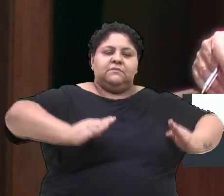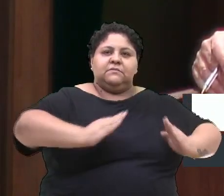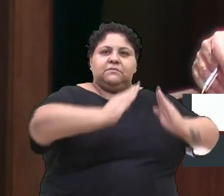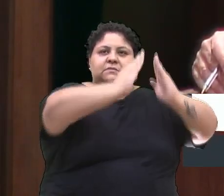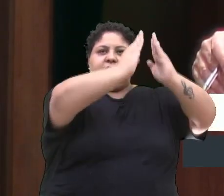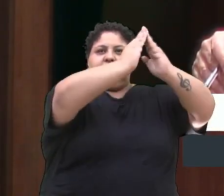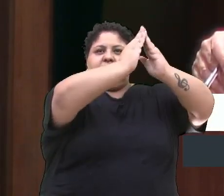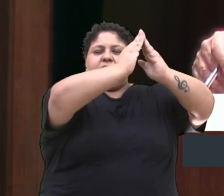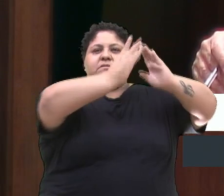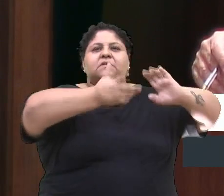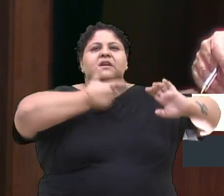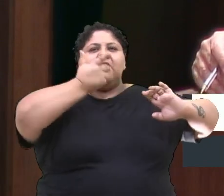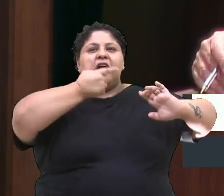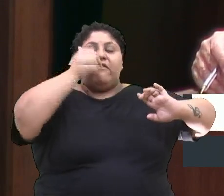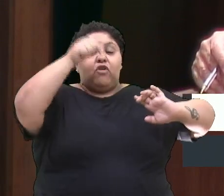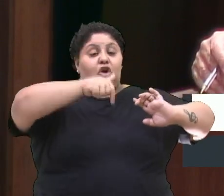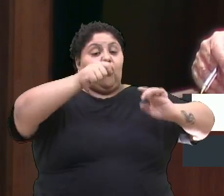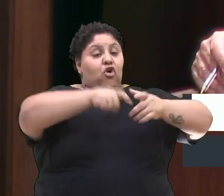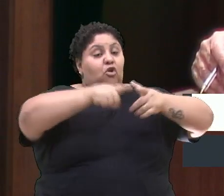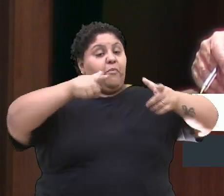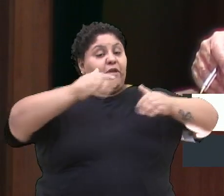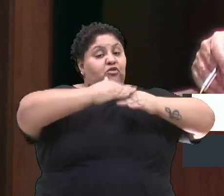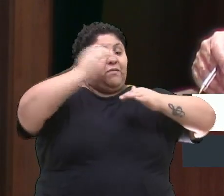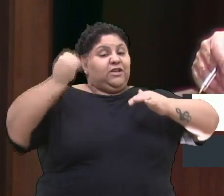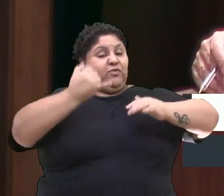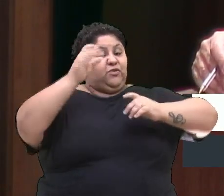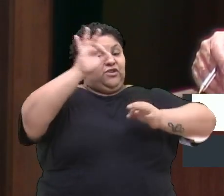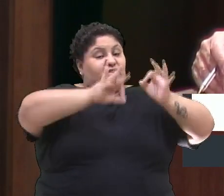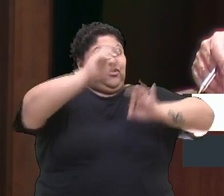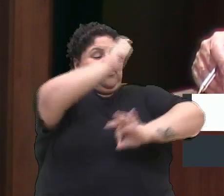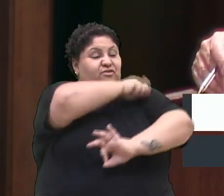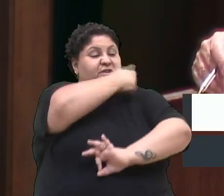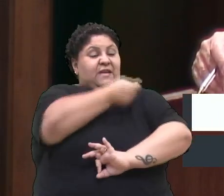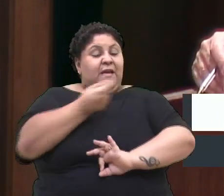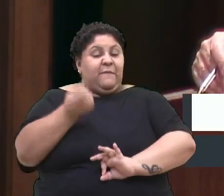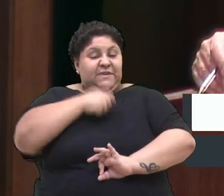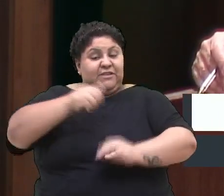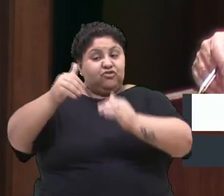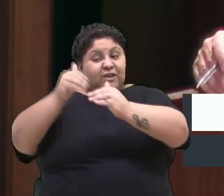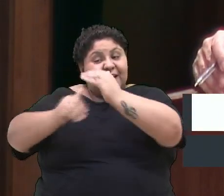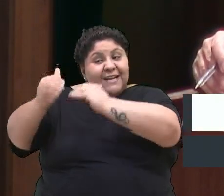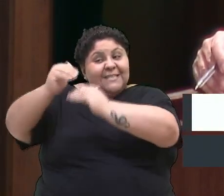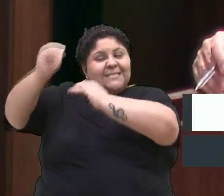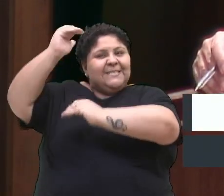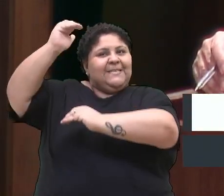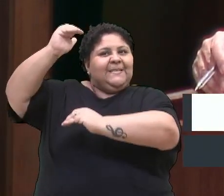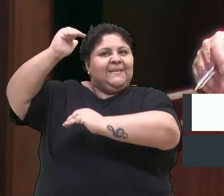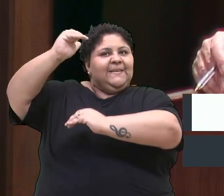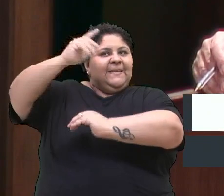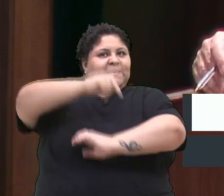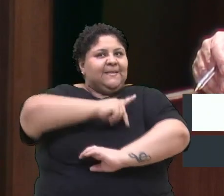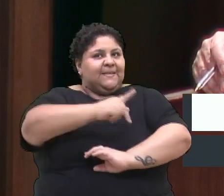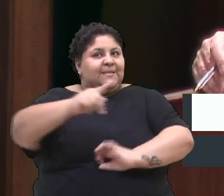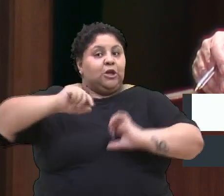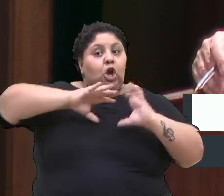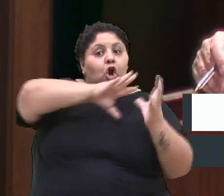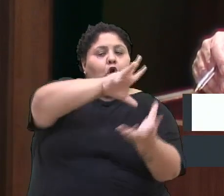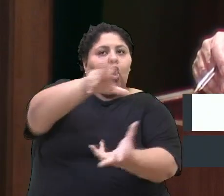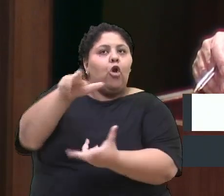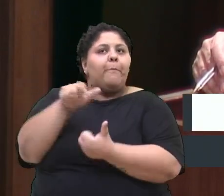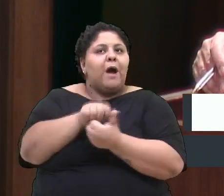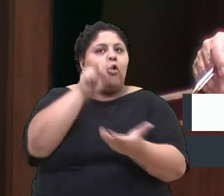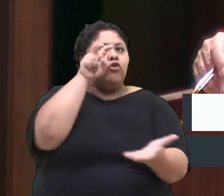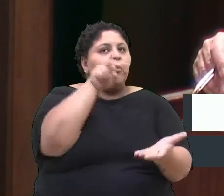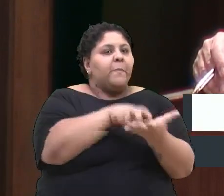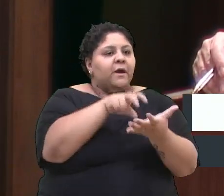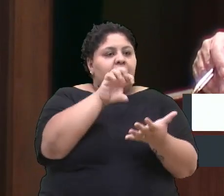do que ajuste fiscal. E ela diz: é preciso crescer. Ela é a presidente global do Banco Santander e